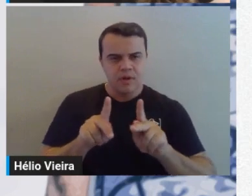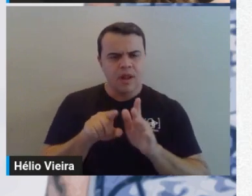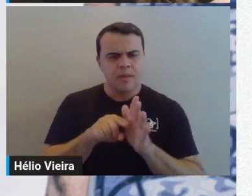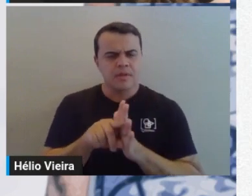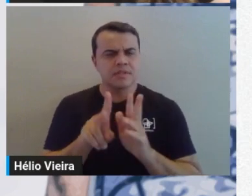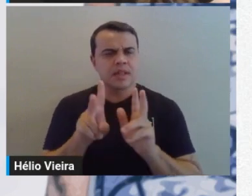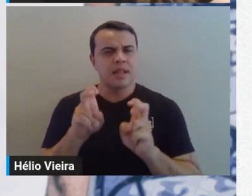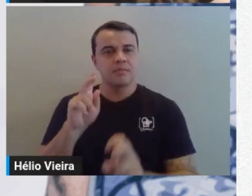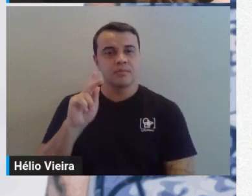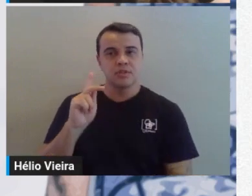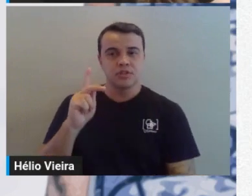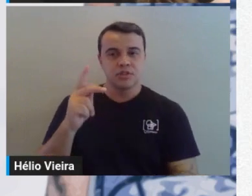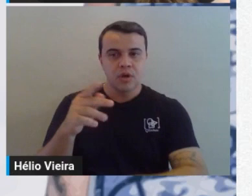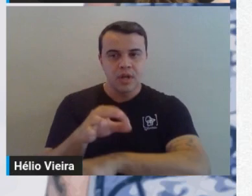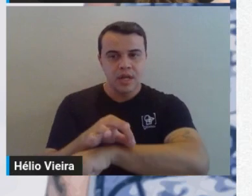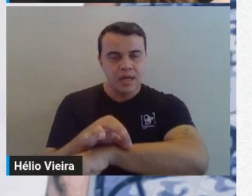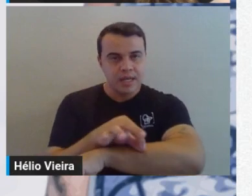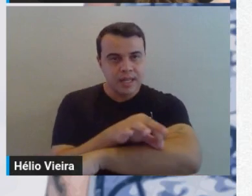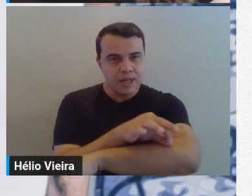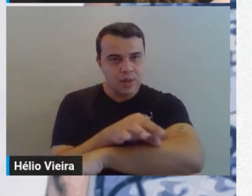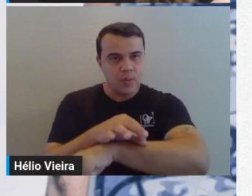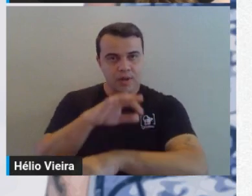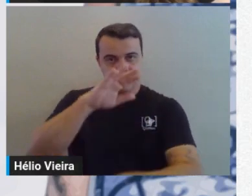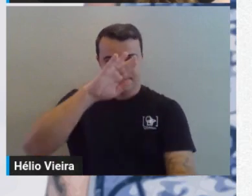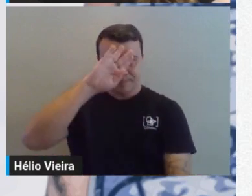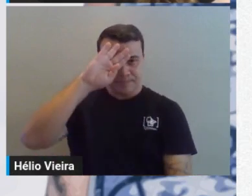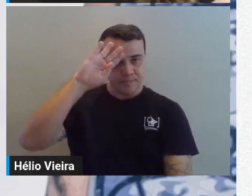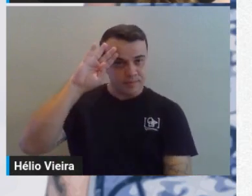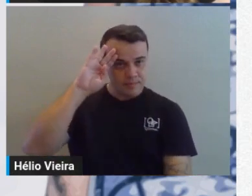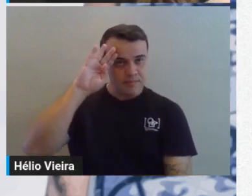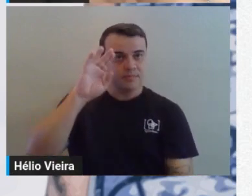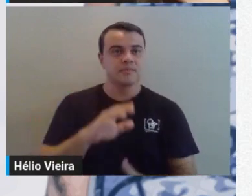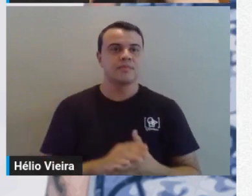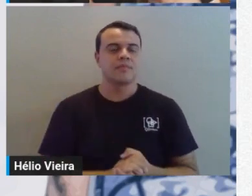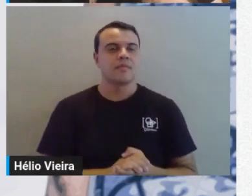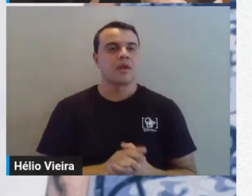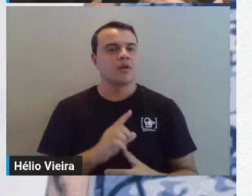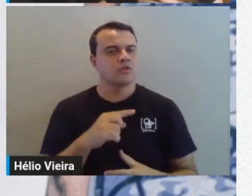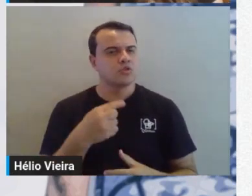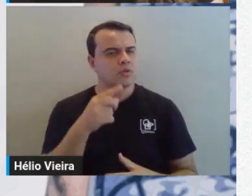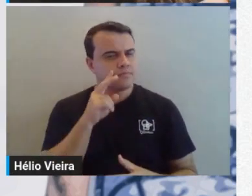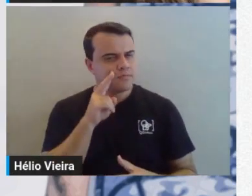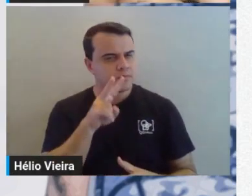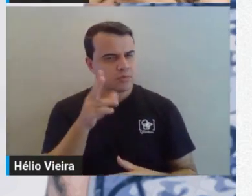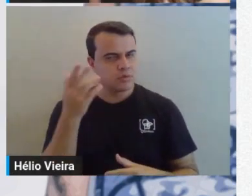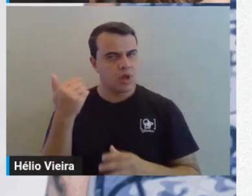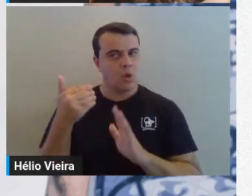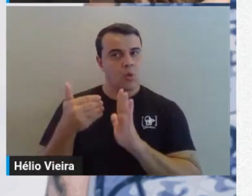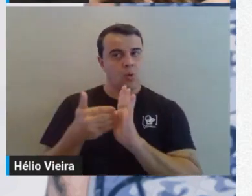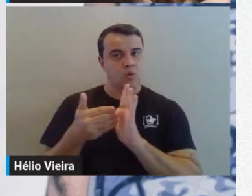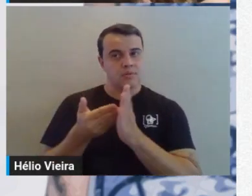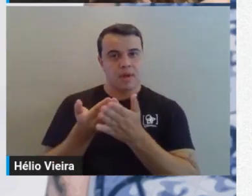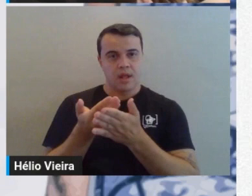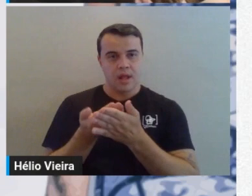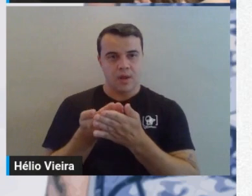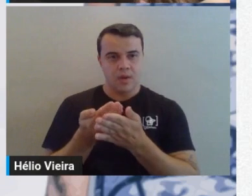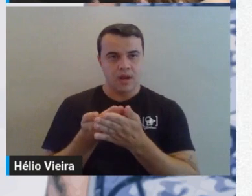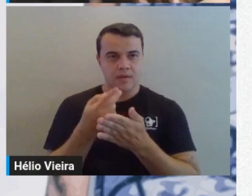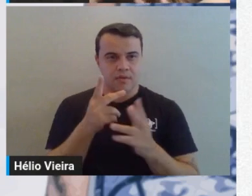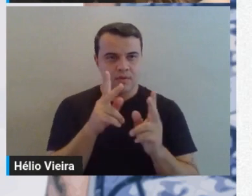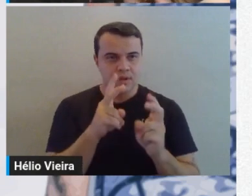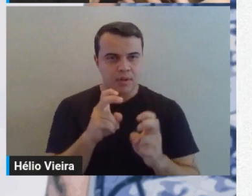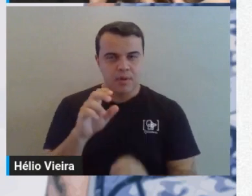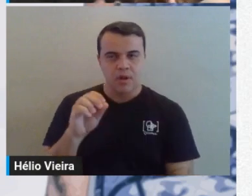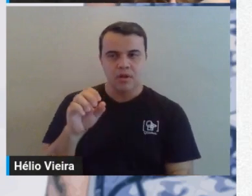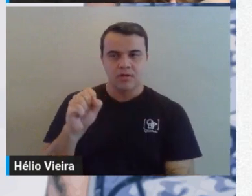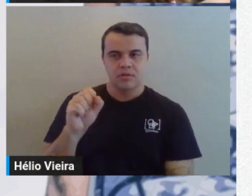a história e a arquitetura do conjunto da Pampulha. Como nós vimos na última aula, a gente falou muito sobre Oscar